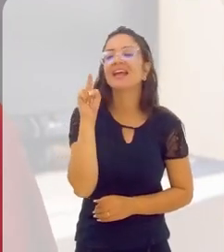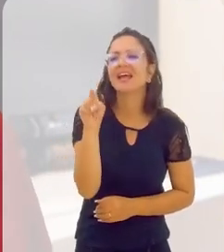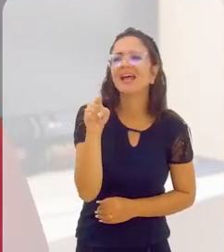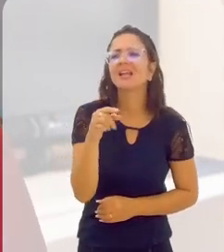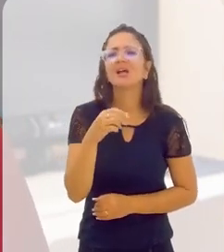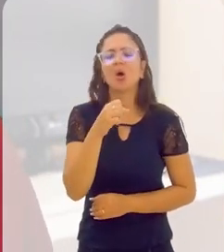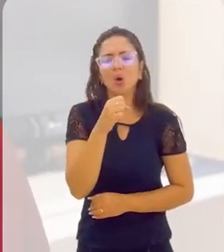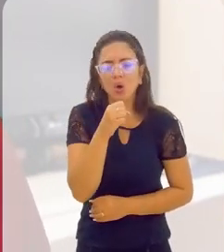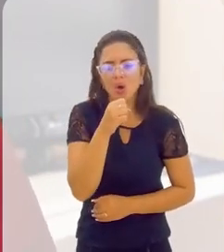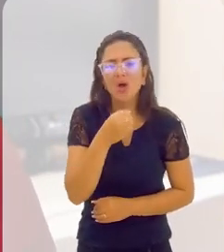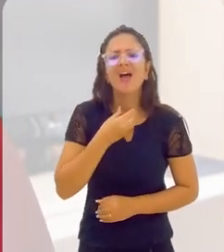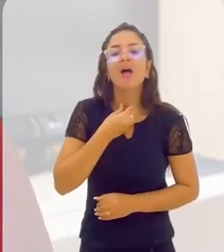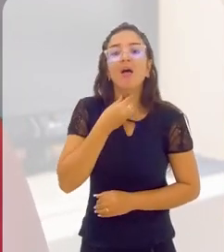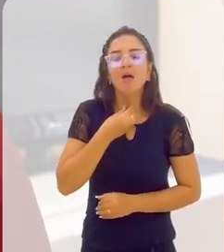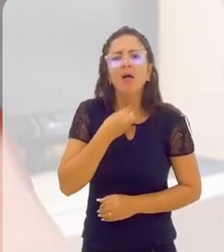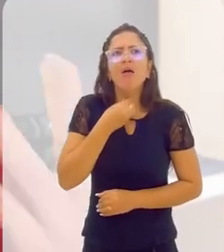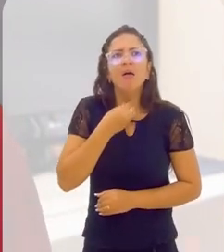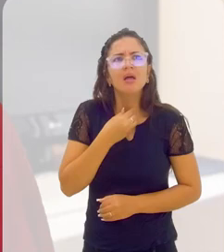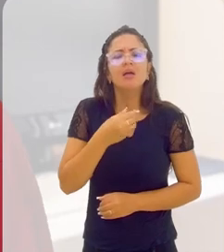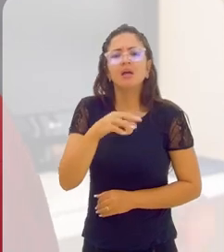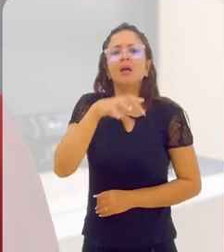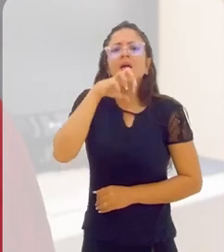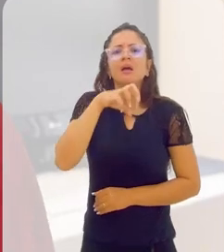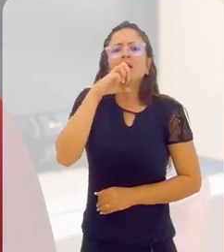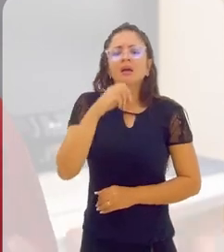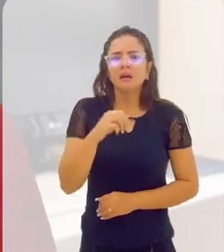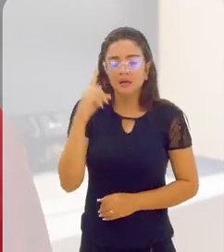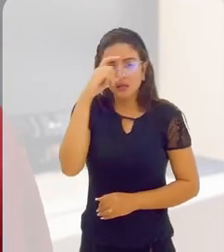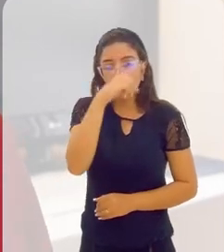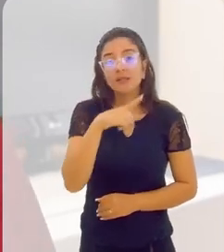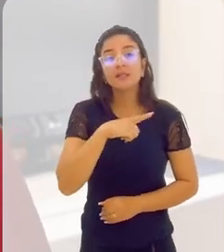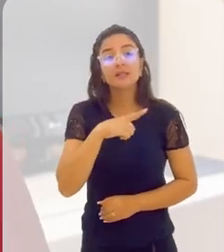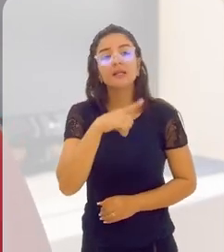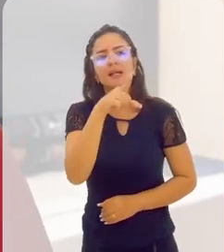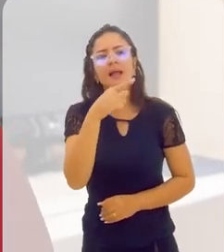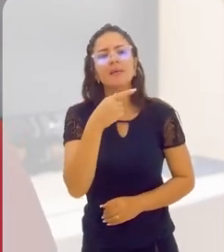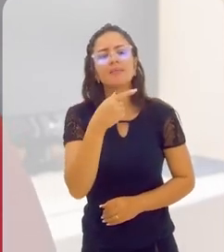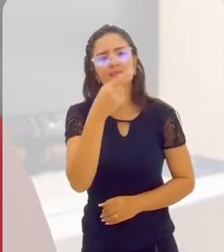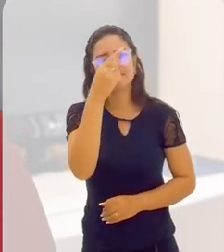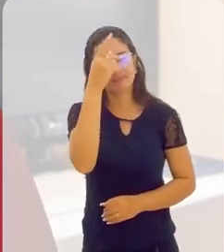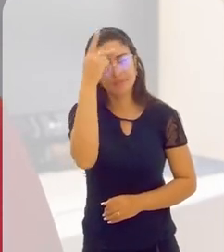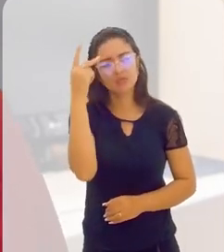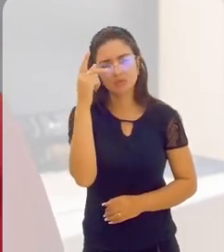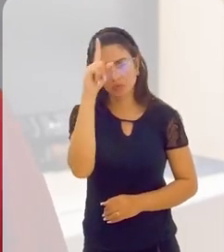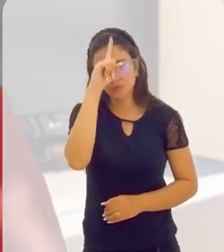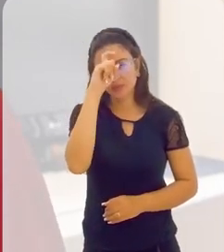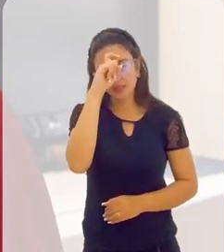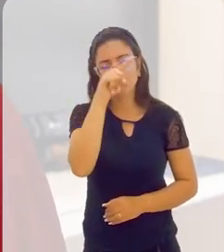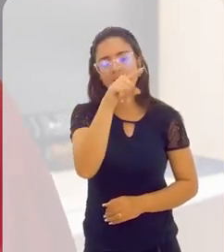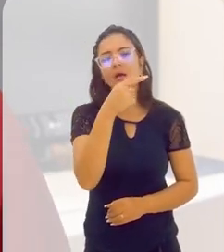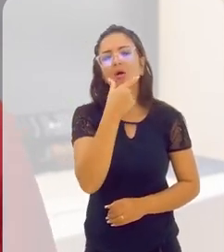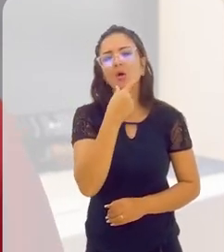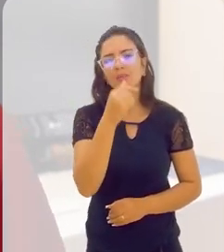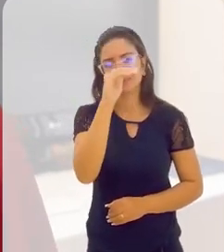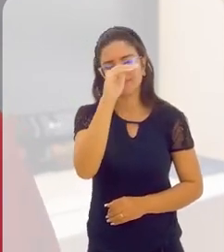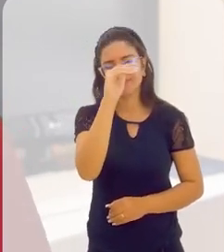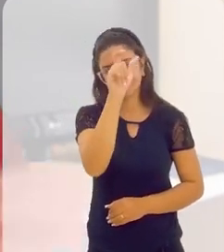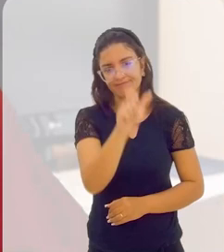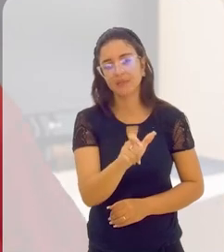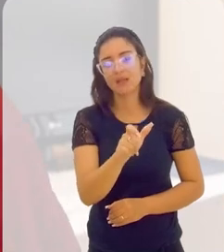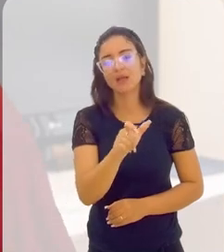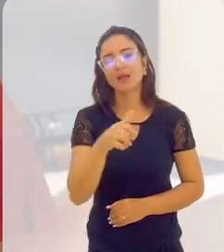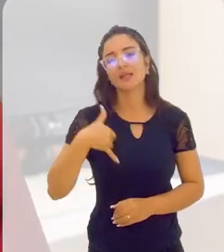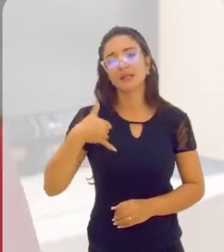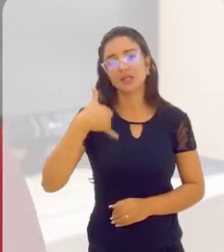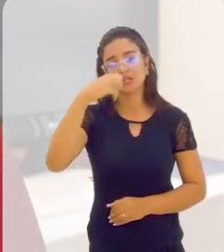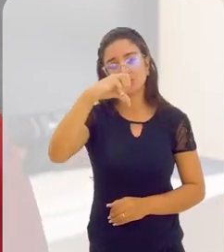e a gente chegou ao hospital e tinha uma pessoa um senhor eu acho que de 95 anos e a gente escutou dos médicos